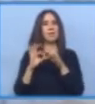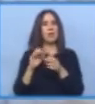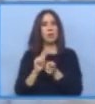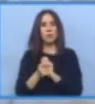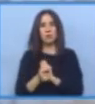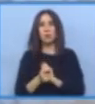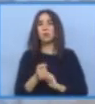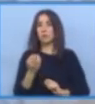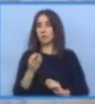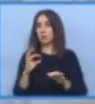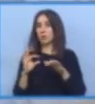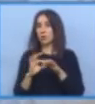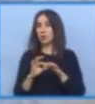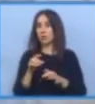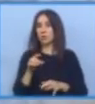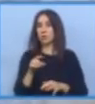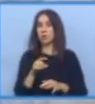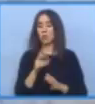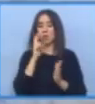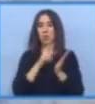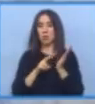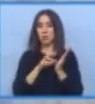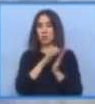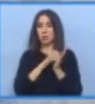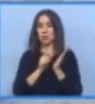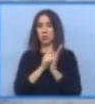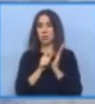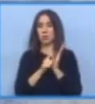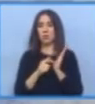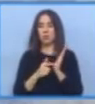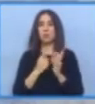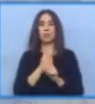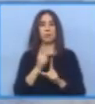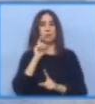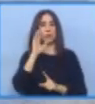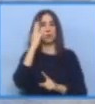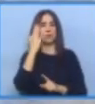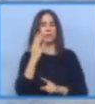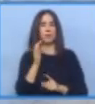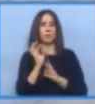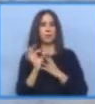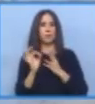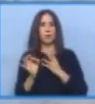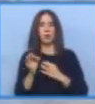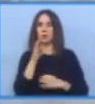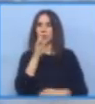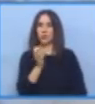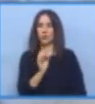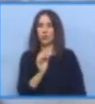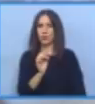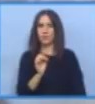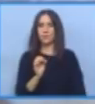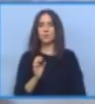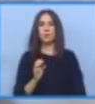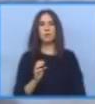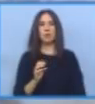Já agora, fazendo a ligação com a leitura do Evangelho, porque é muito importante, e foi um pormenor que não fizemos referência.